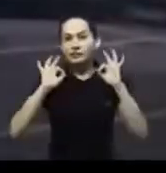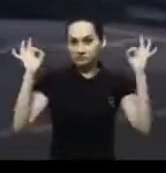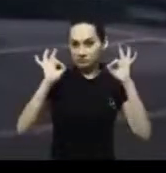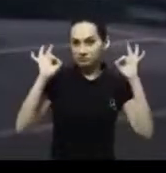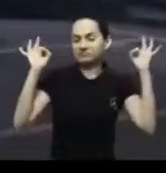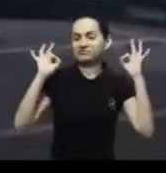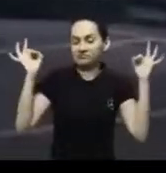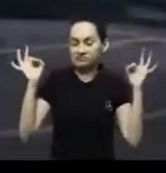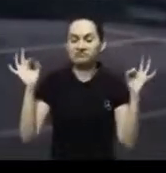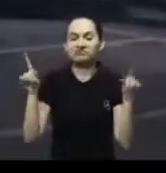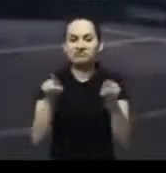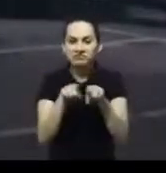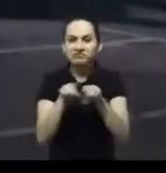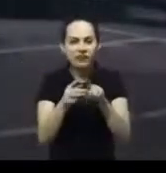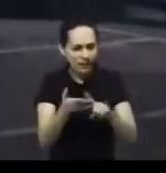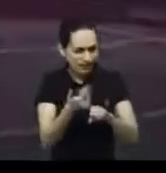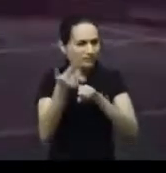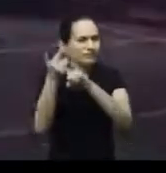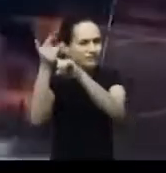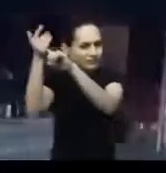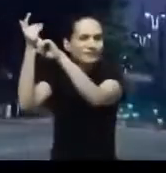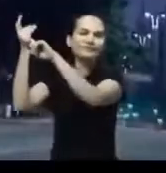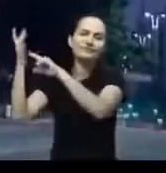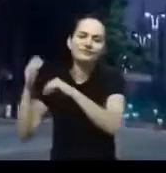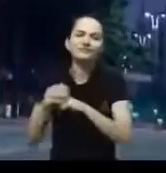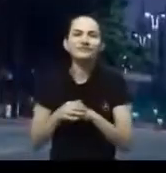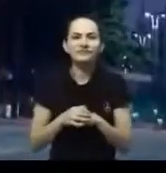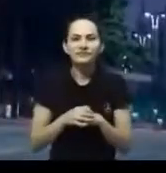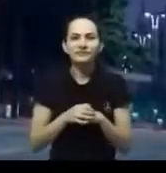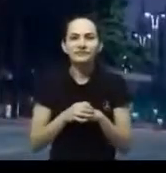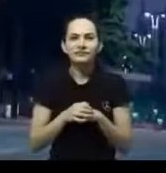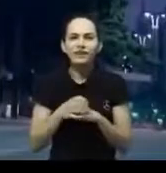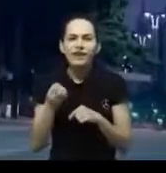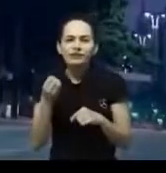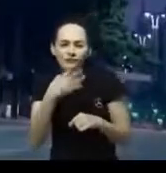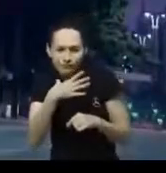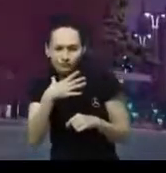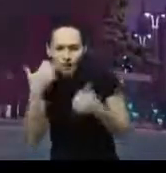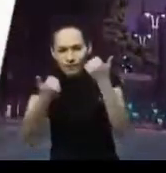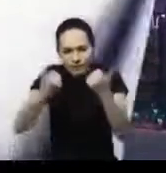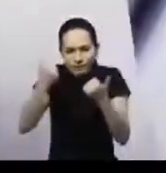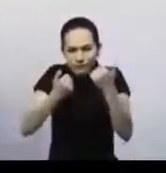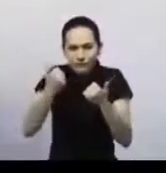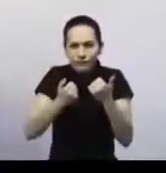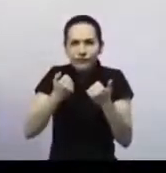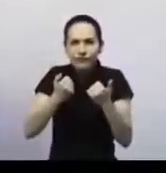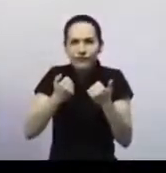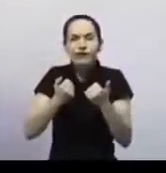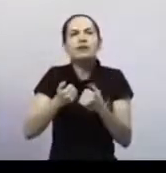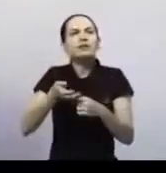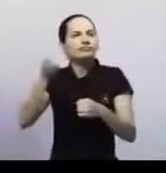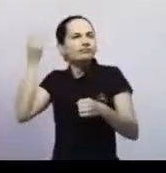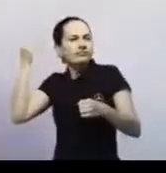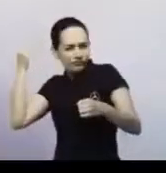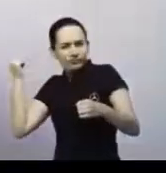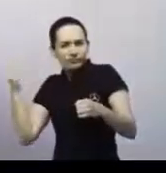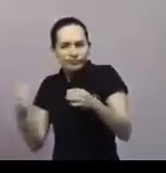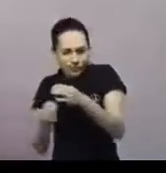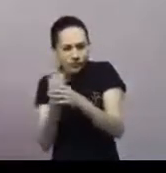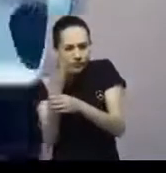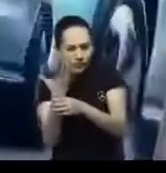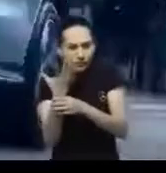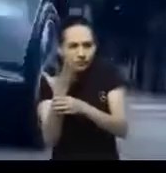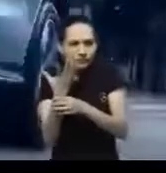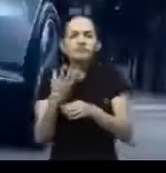elegância e também Claro muita tecnologia Oi que cê 400 lançado no ano passado coloca a marca em um